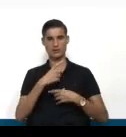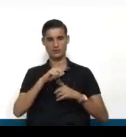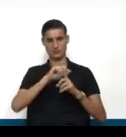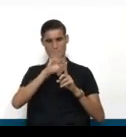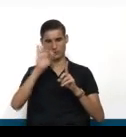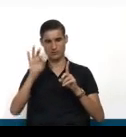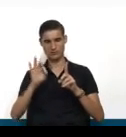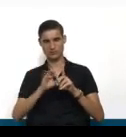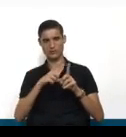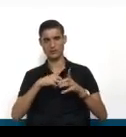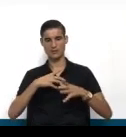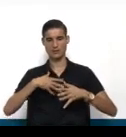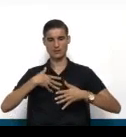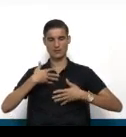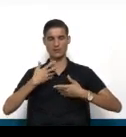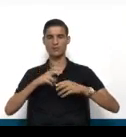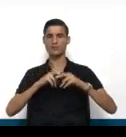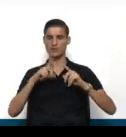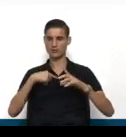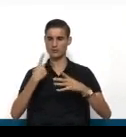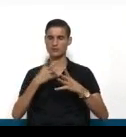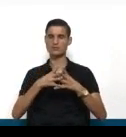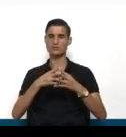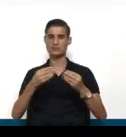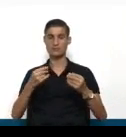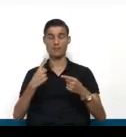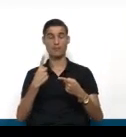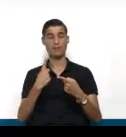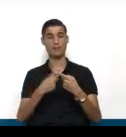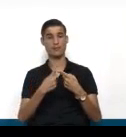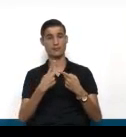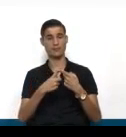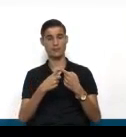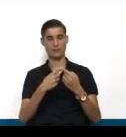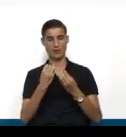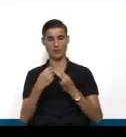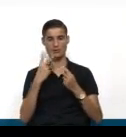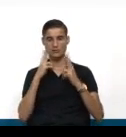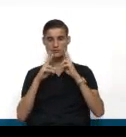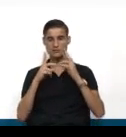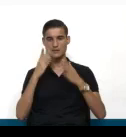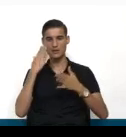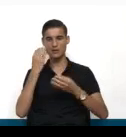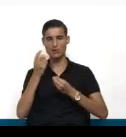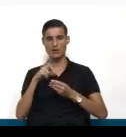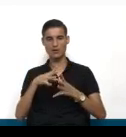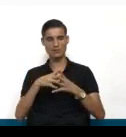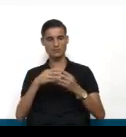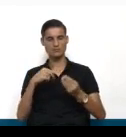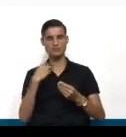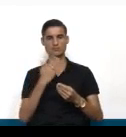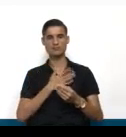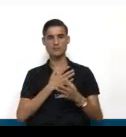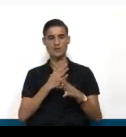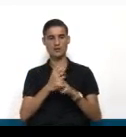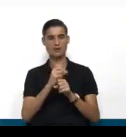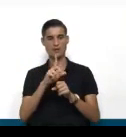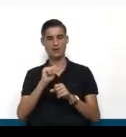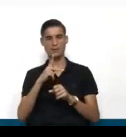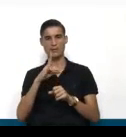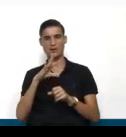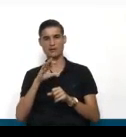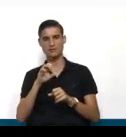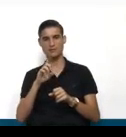ela é harmônica, então ela vai ser a nossa solução. Por quê? Como que a gente tem que entender para ser a solução da minha equação de